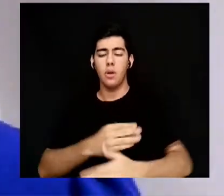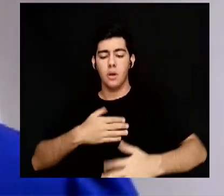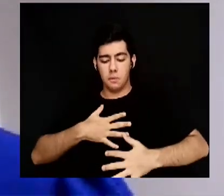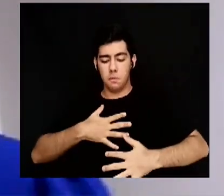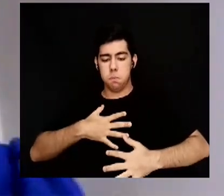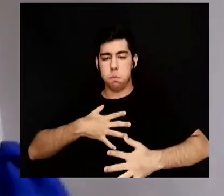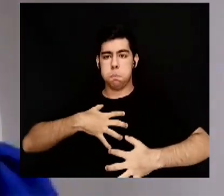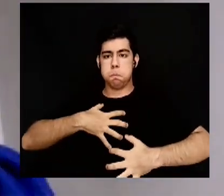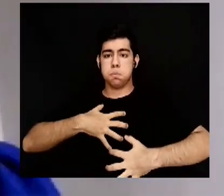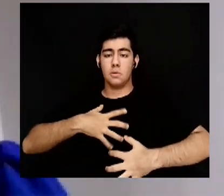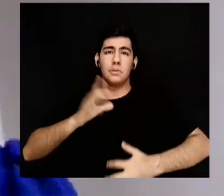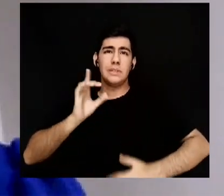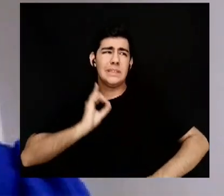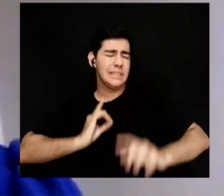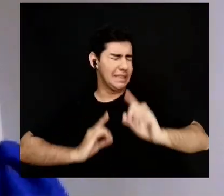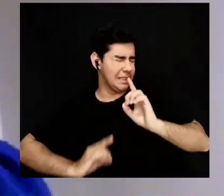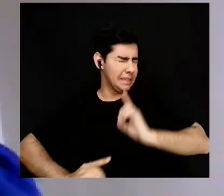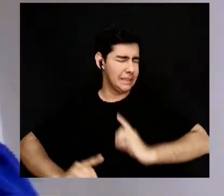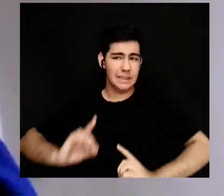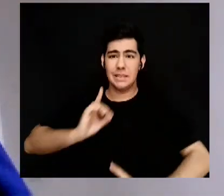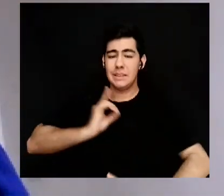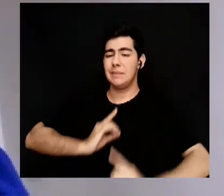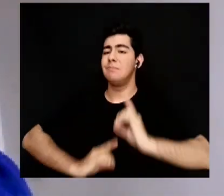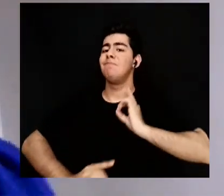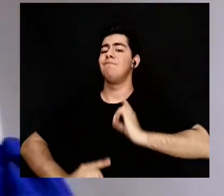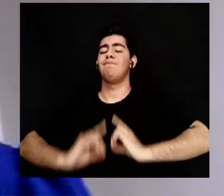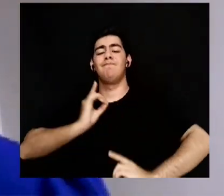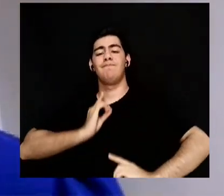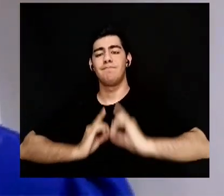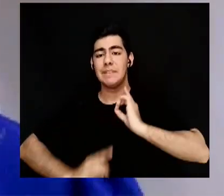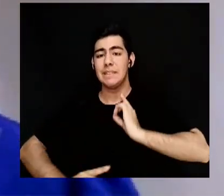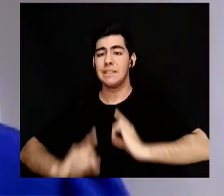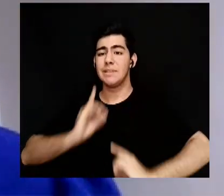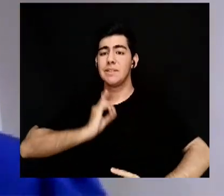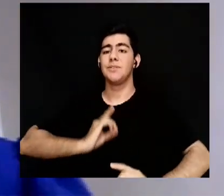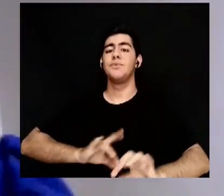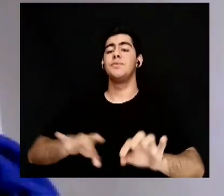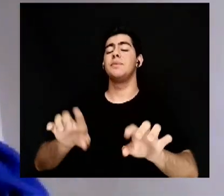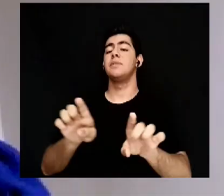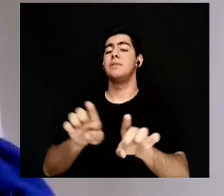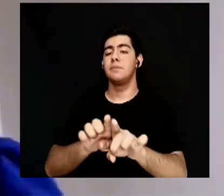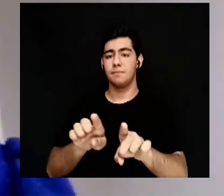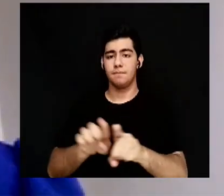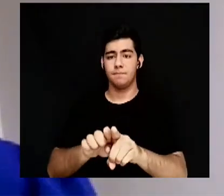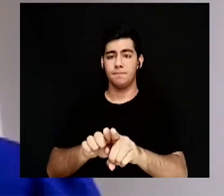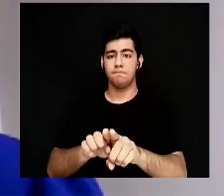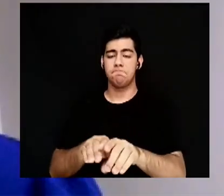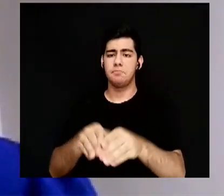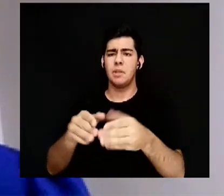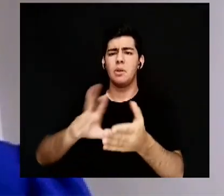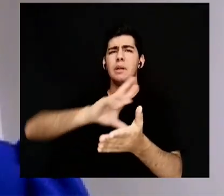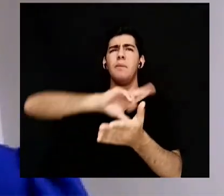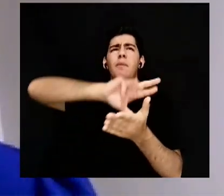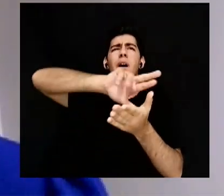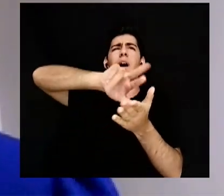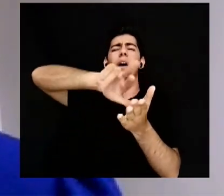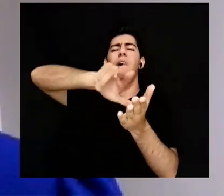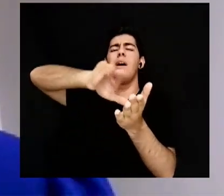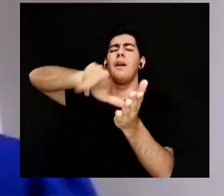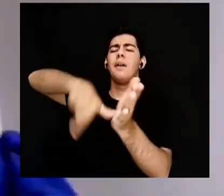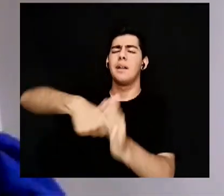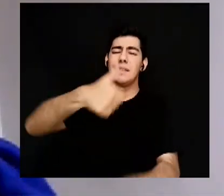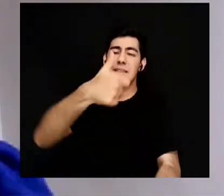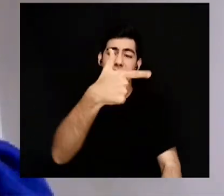depressão, né? Depressão também está envolvida. Então, assim, são mais de 122